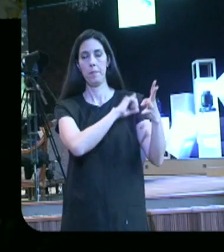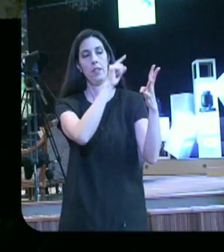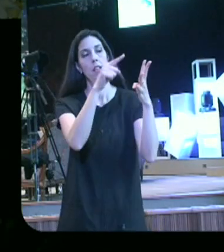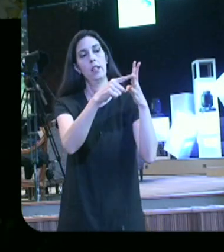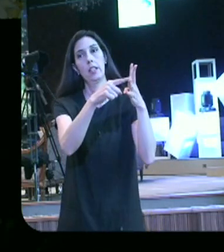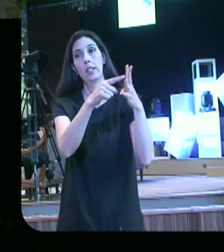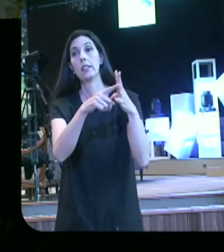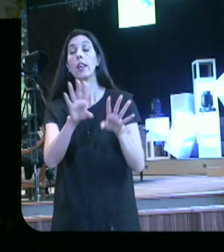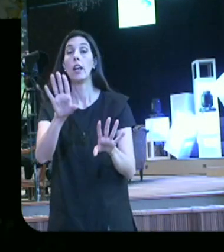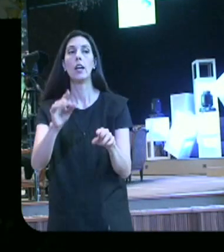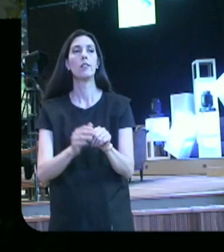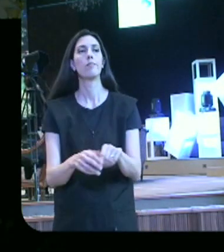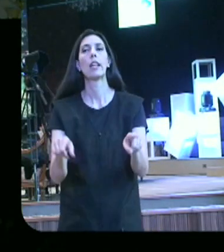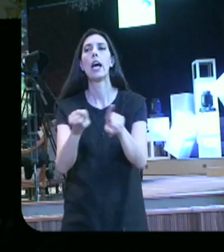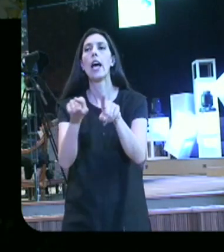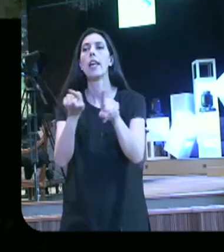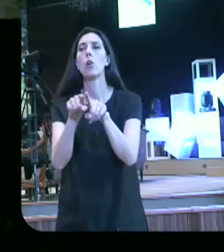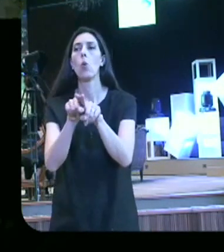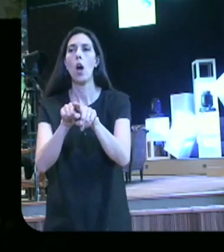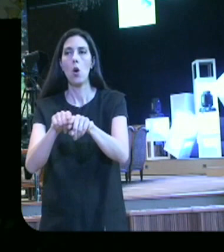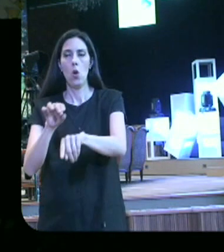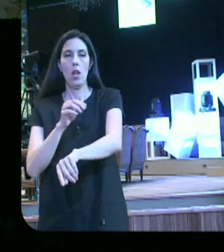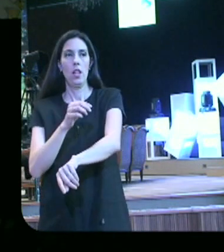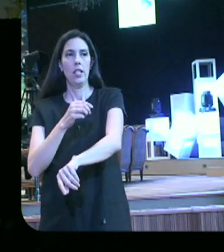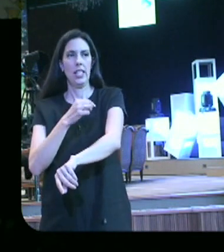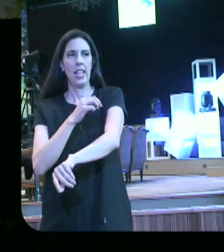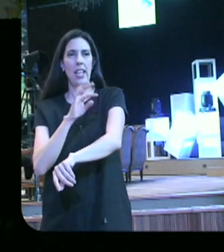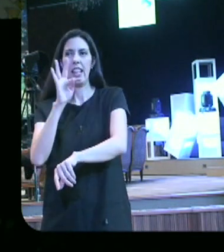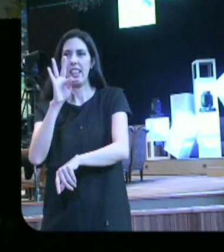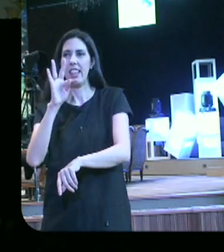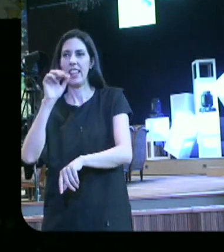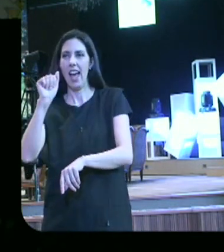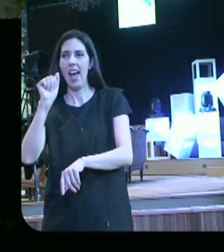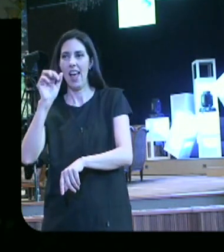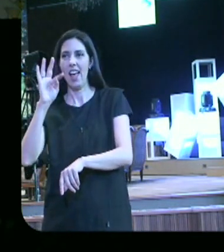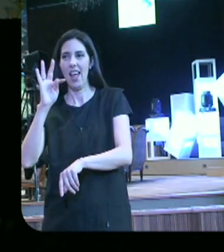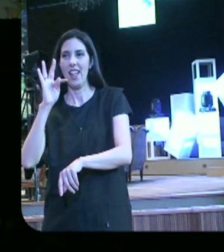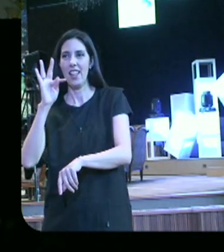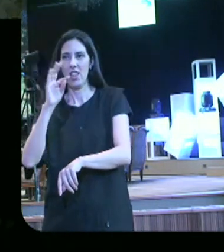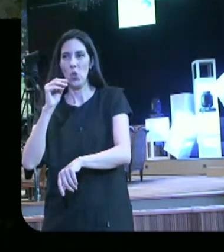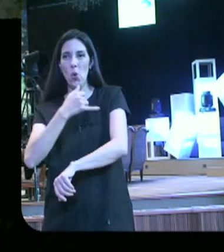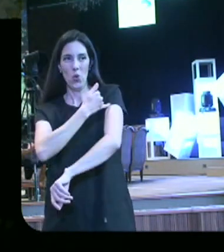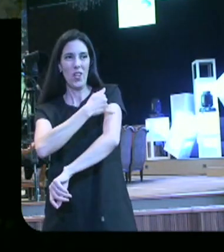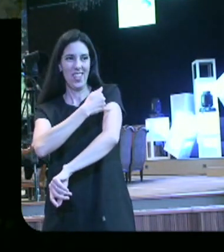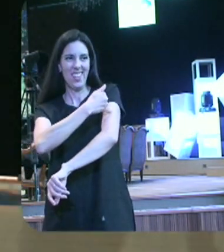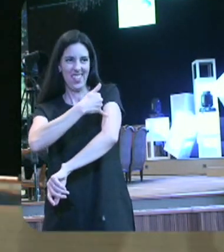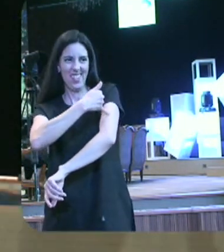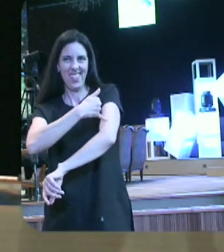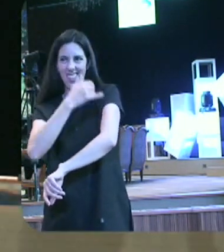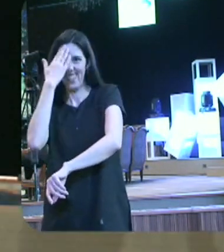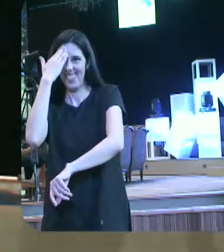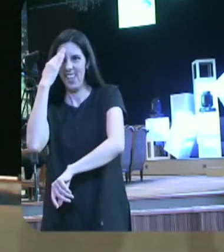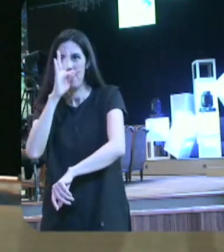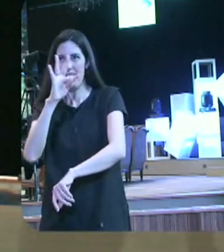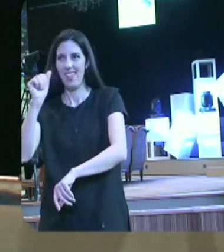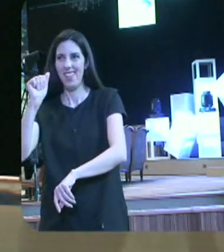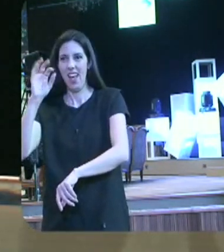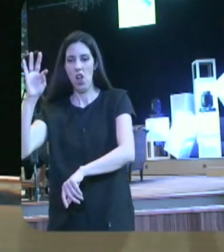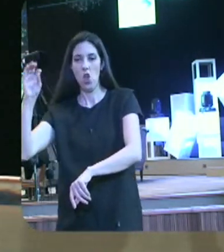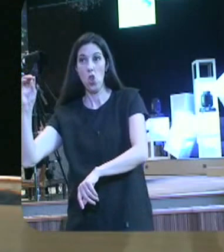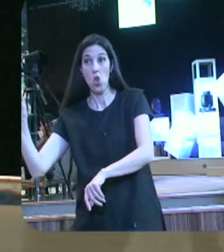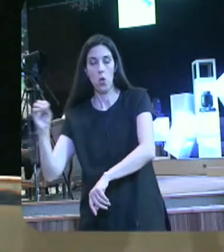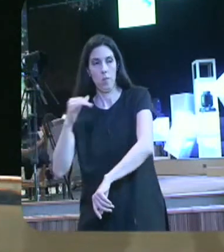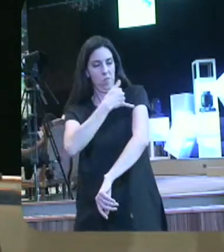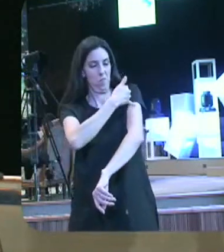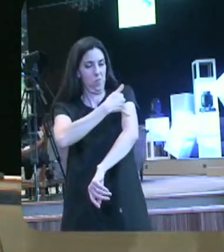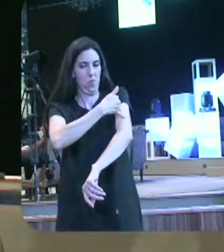Ele dissesse: ok, talvez a mãe, por alguma razão, supere a sua natureza e